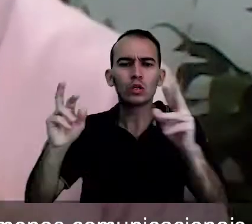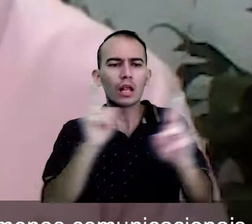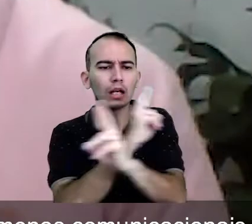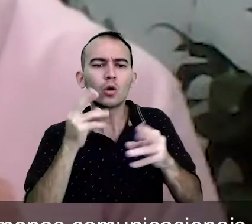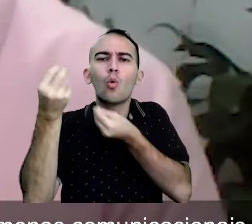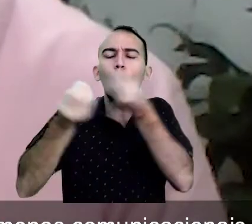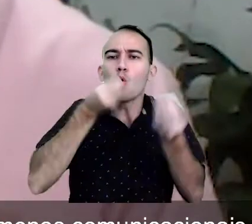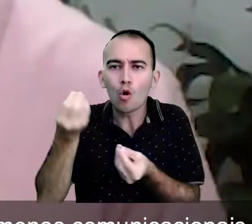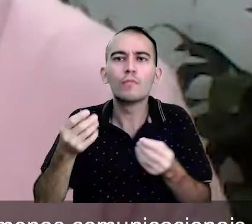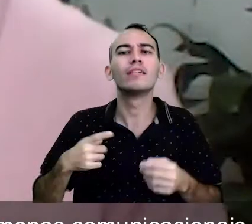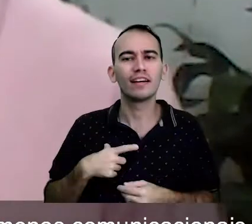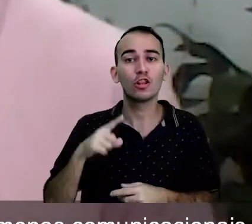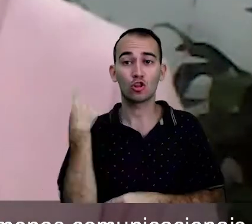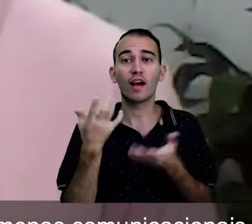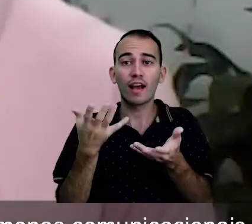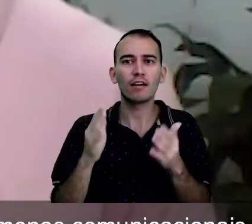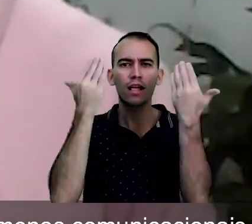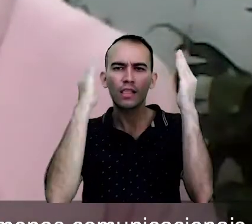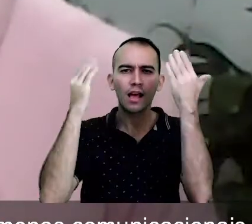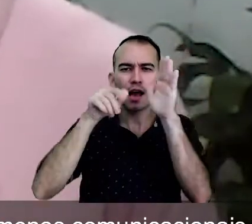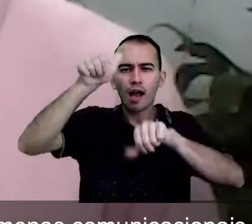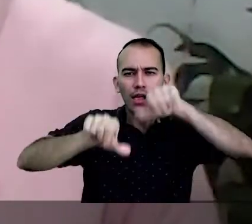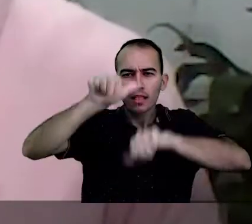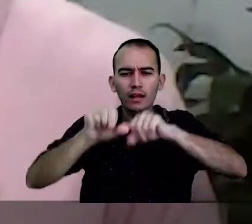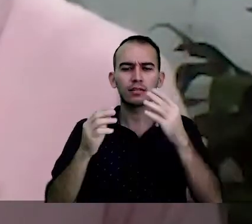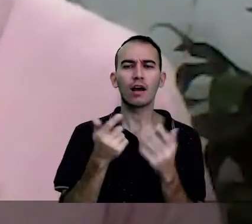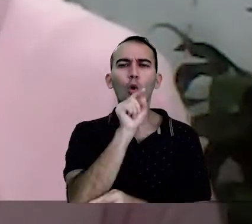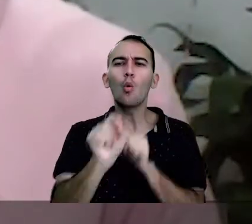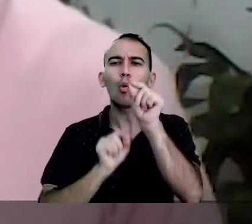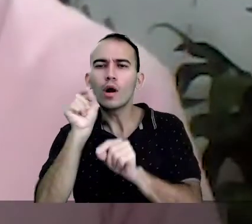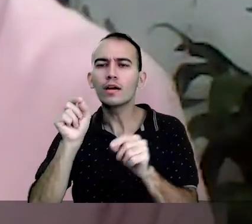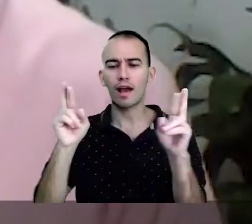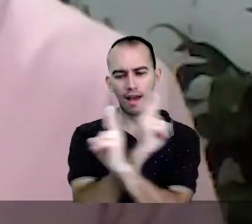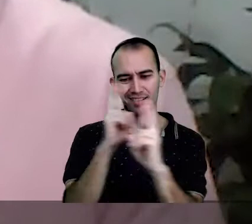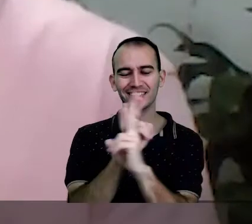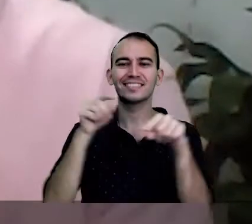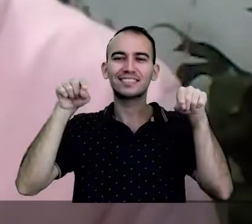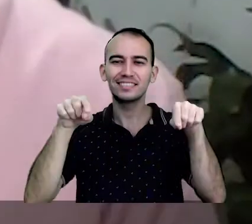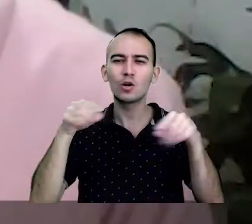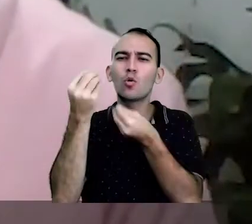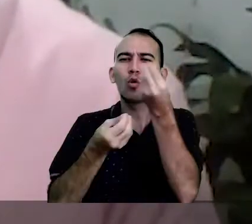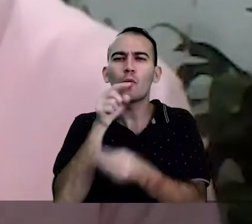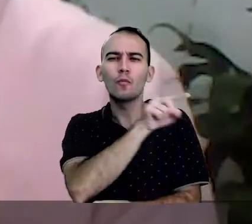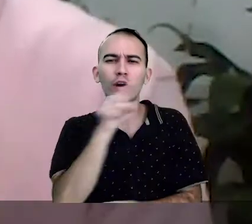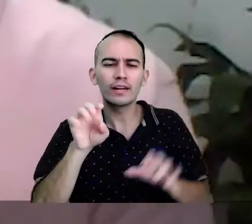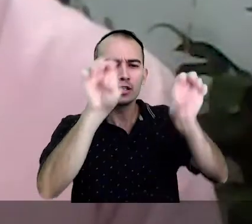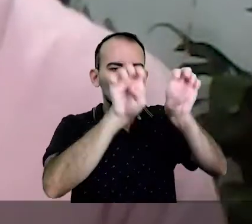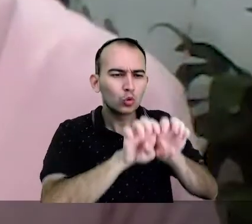são estabelecidas em fenômenos comunicacionais acabam estruturando formas de